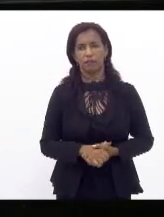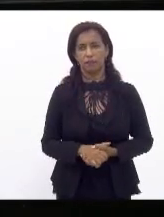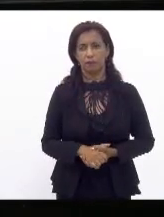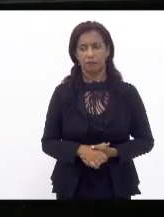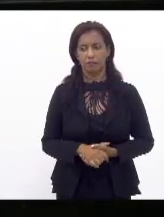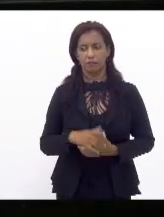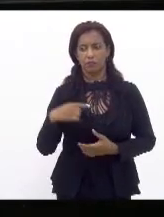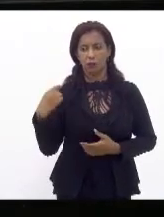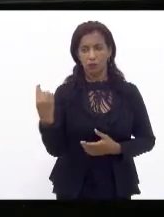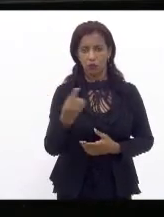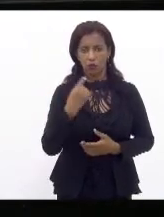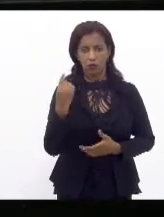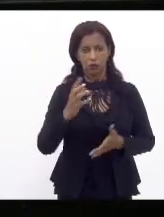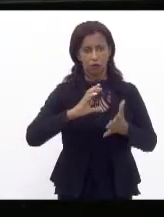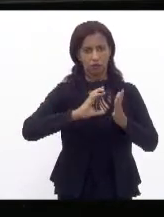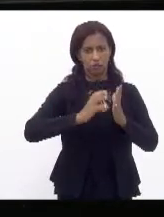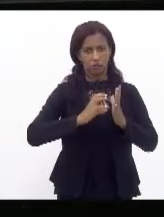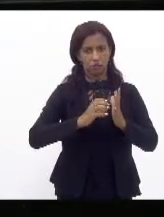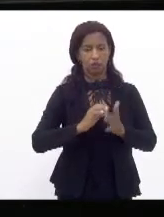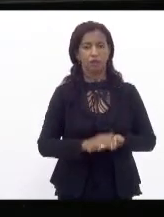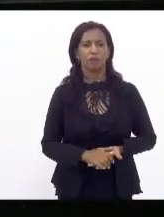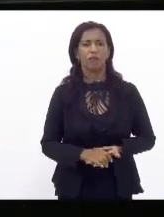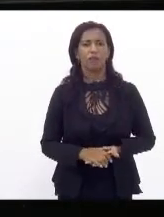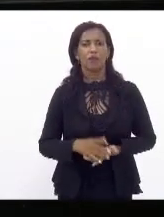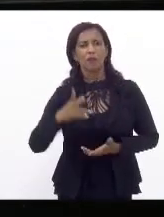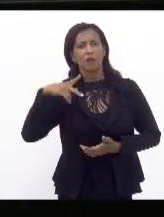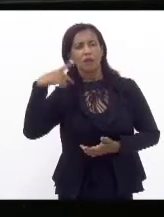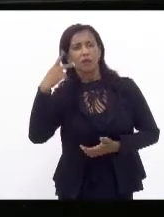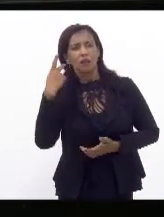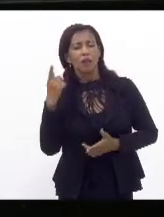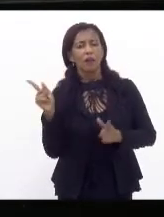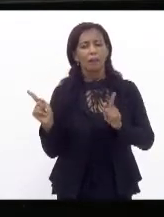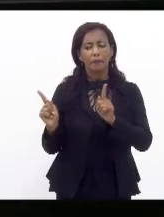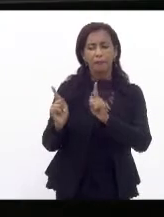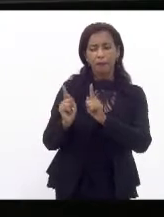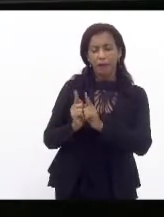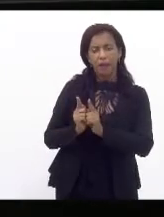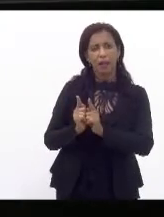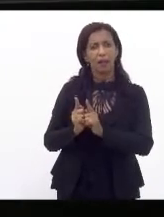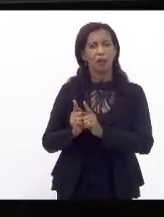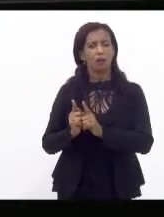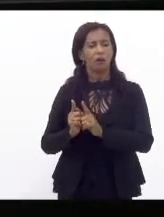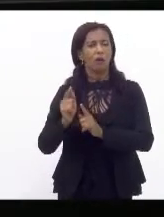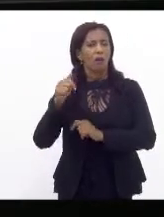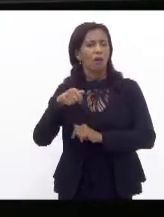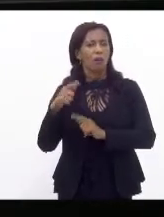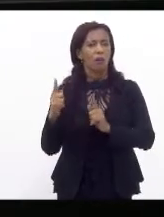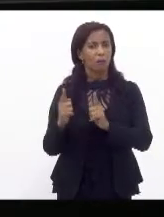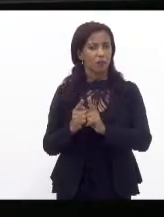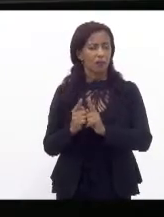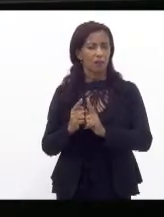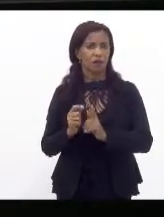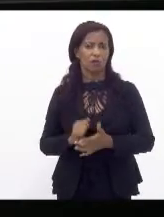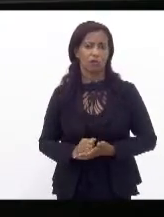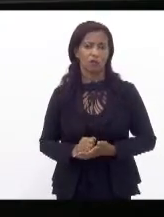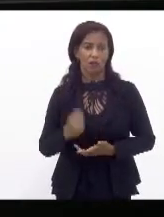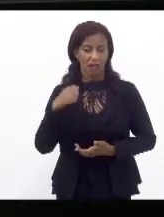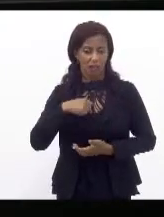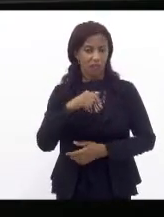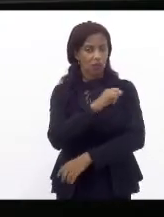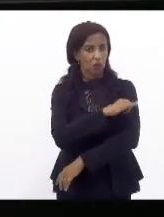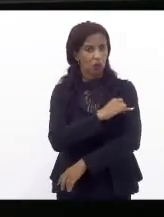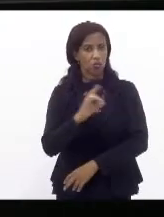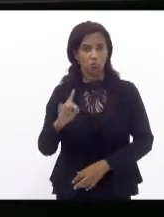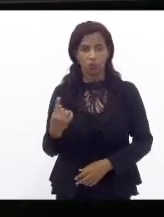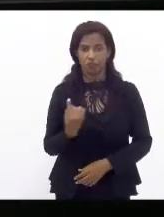O nosso partido, Tia Ju, é um partido pequeno, tem uma bancada pequena aqui no Rio, só eu, e tem também